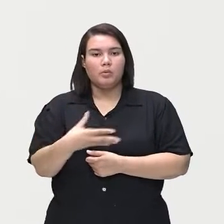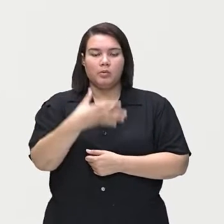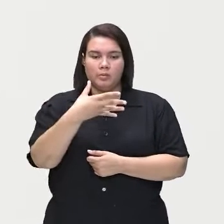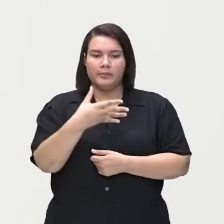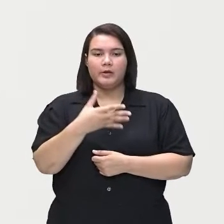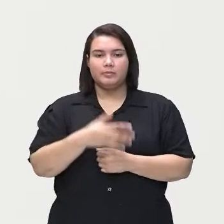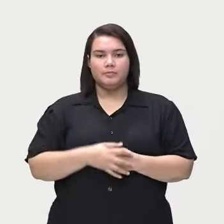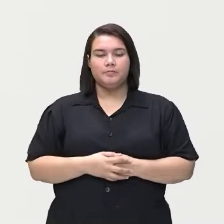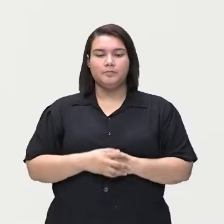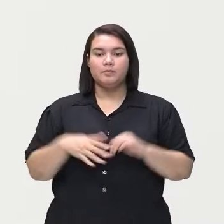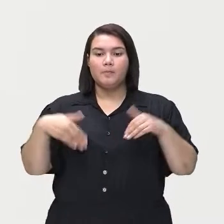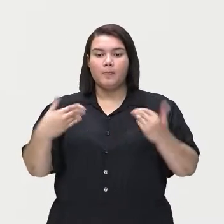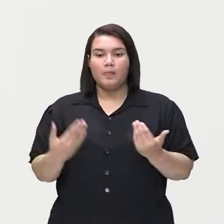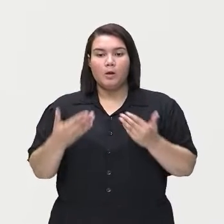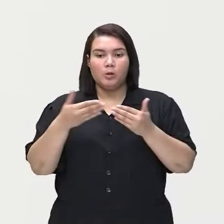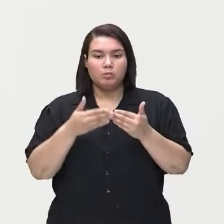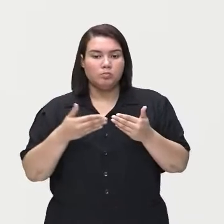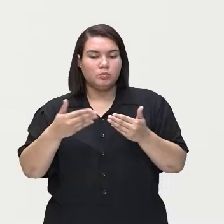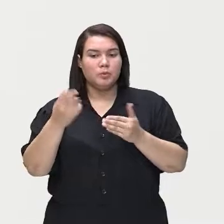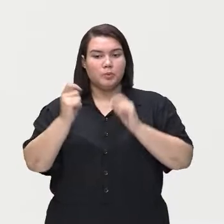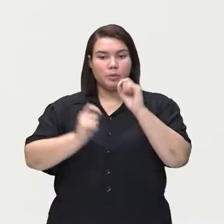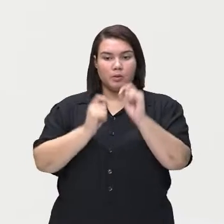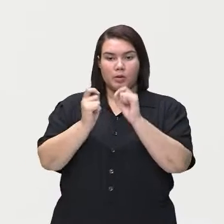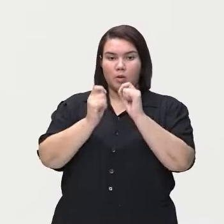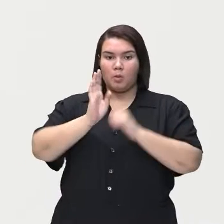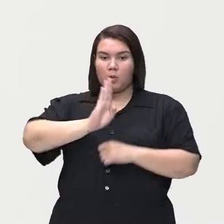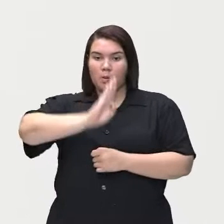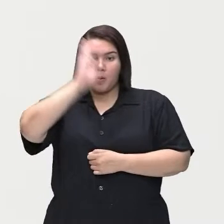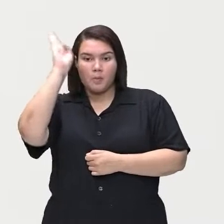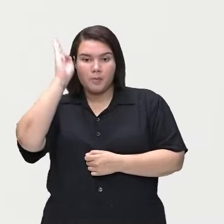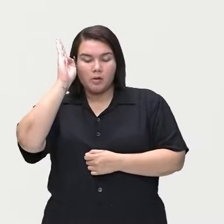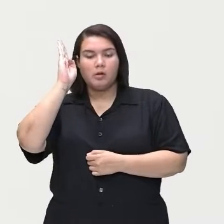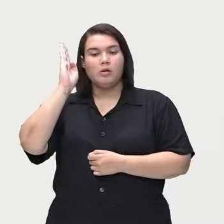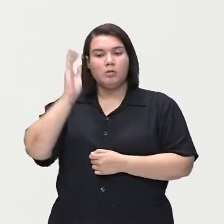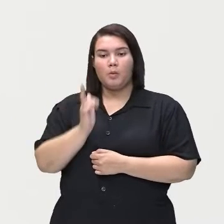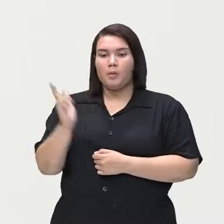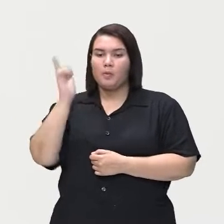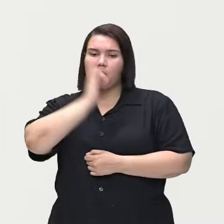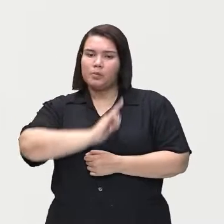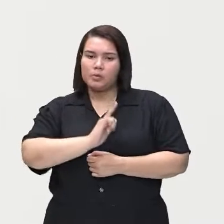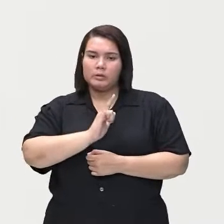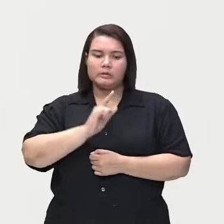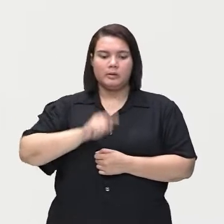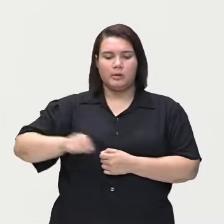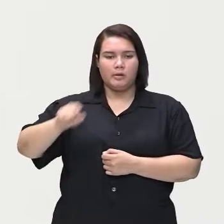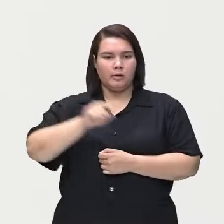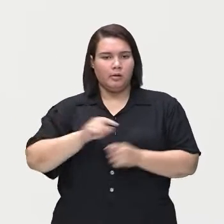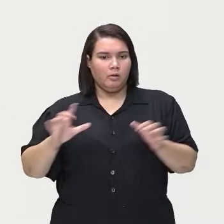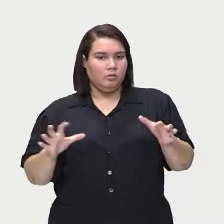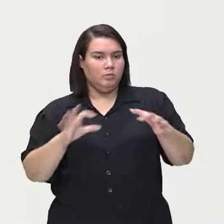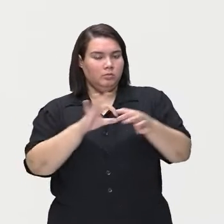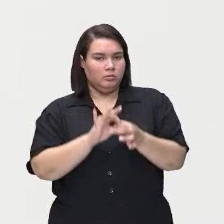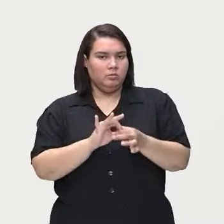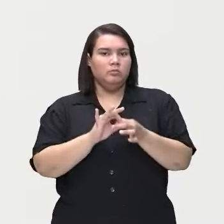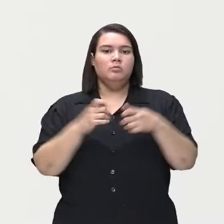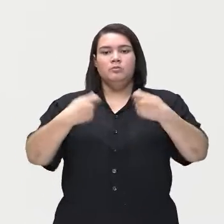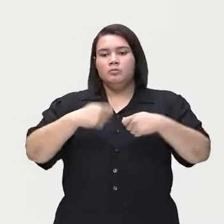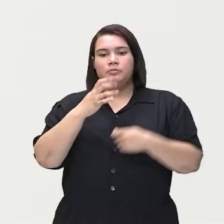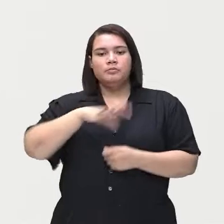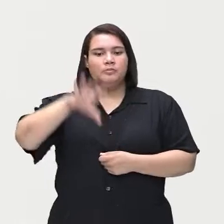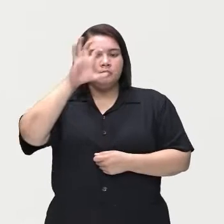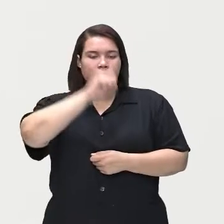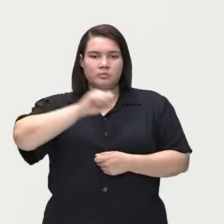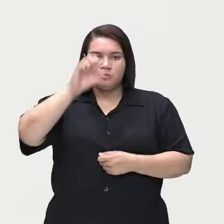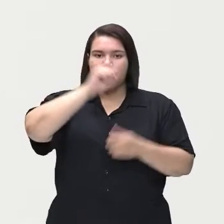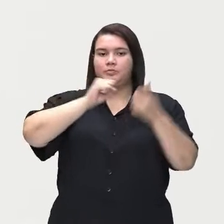recém-conquistada. Então, a partir do momento em que os romanos conquistaram aí o povo grego, eles tiveram que aprender a falar